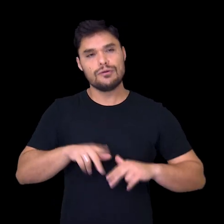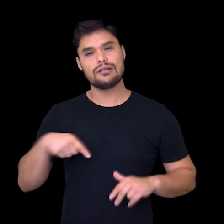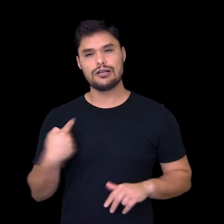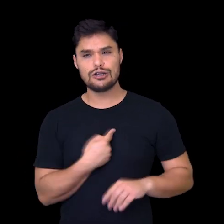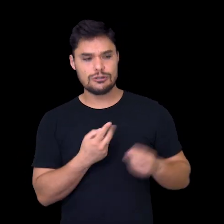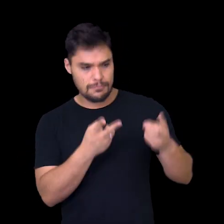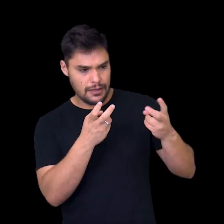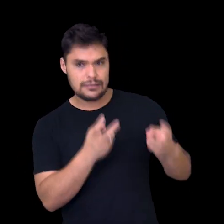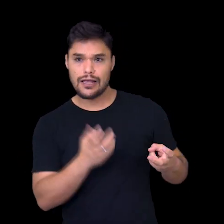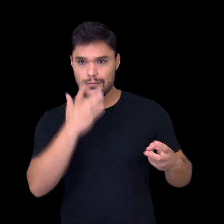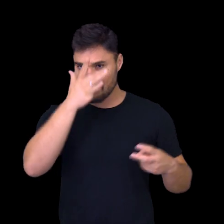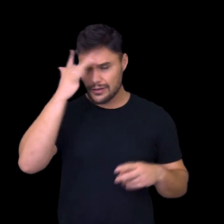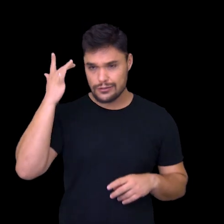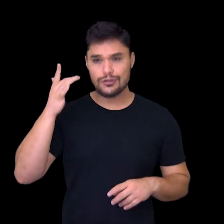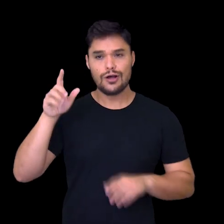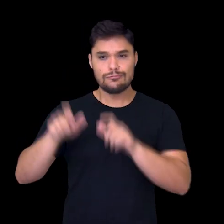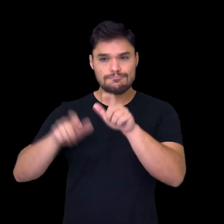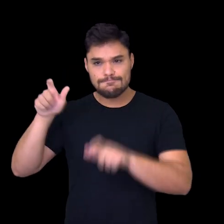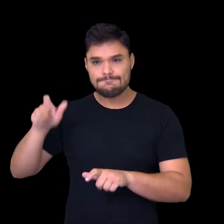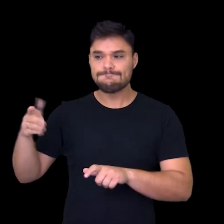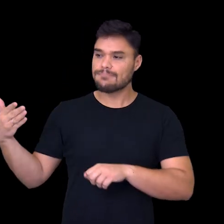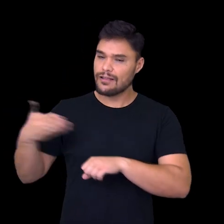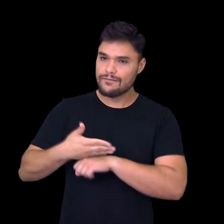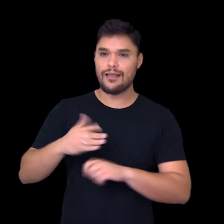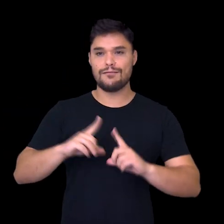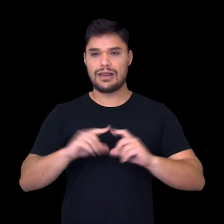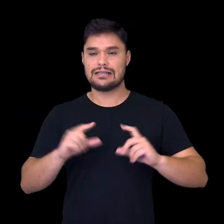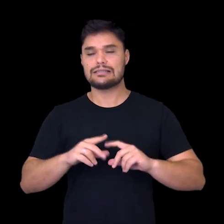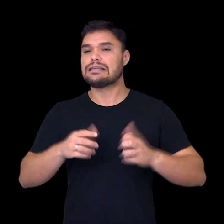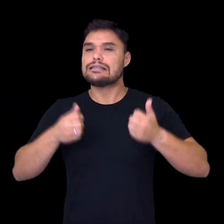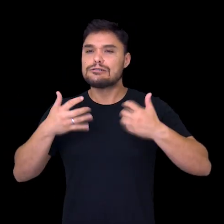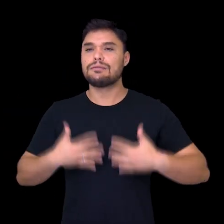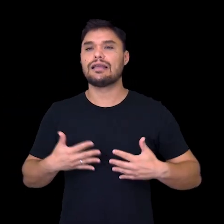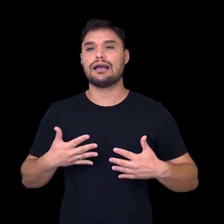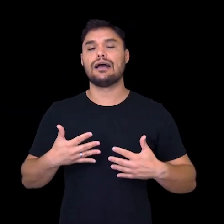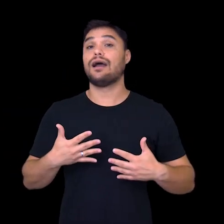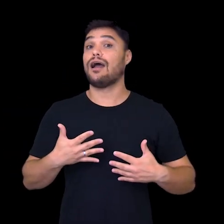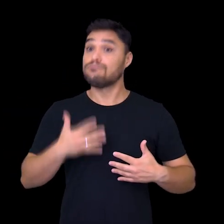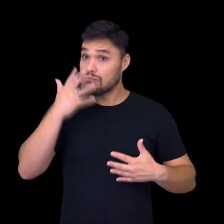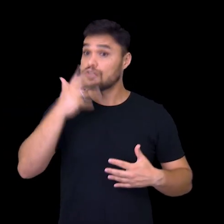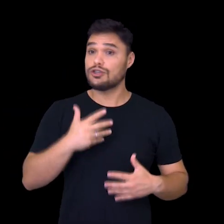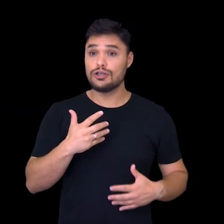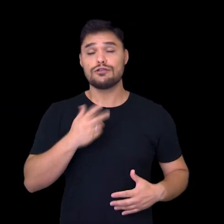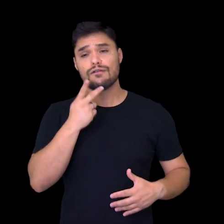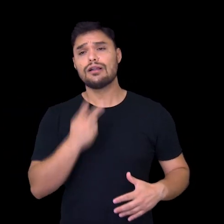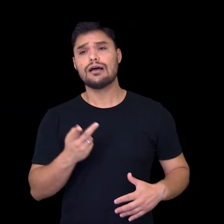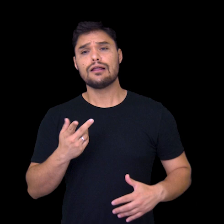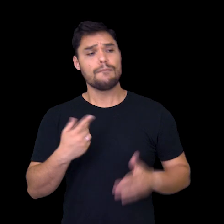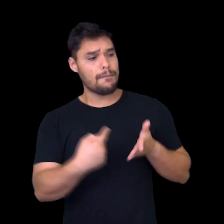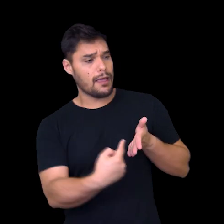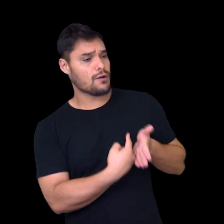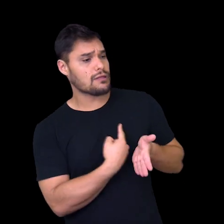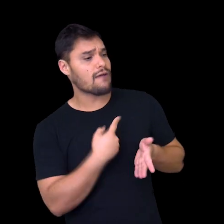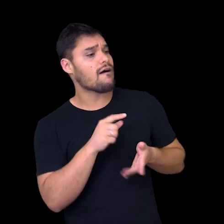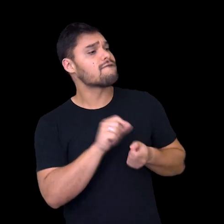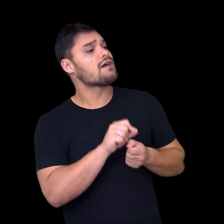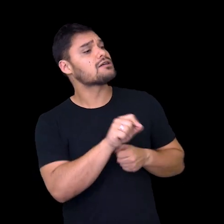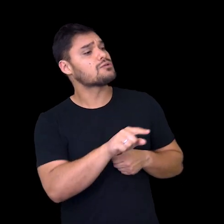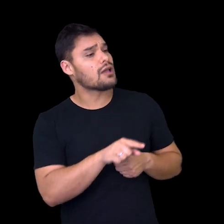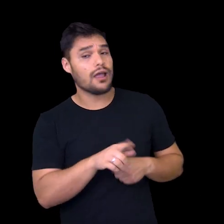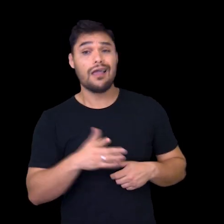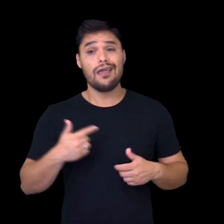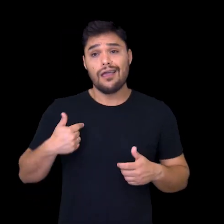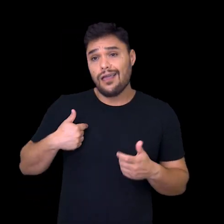Por isso que a gente vai ouvir relatos, né, de pioneiros muito bonitos, assim, no sentido de dizer que... Então, me perguntavam o que eu